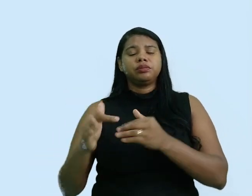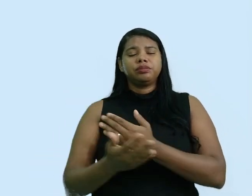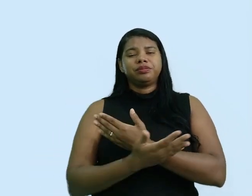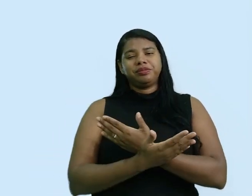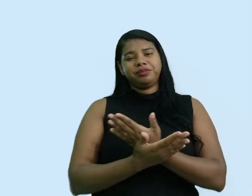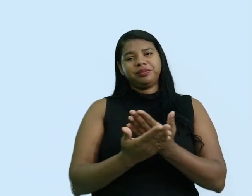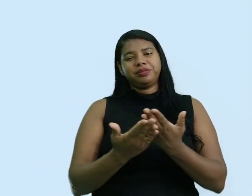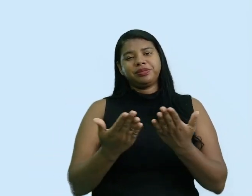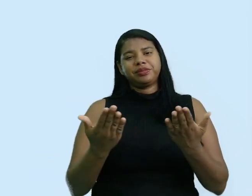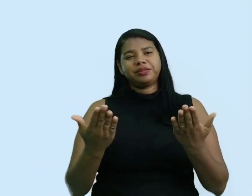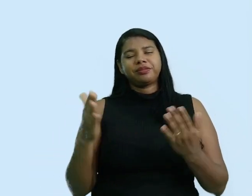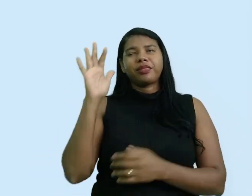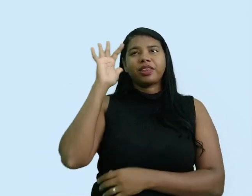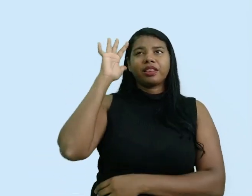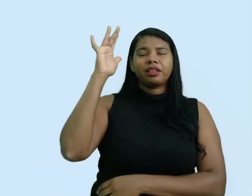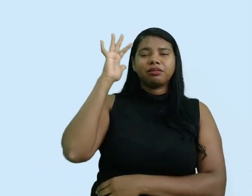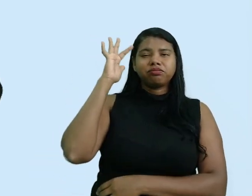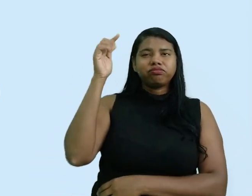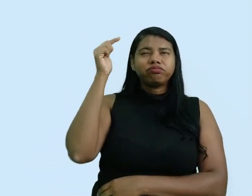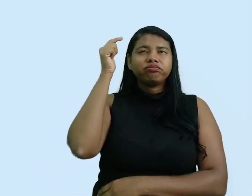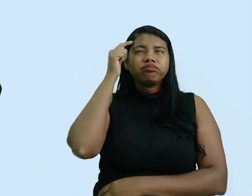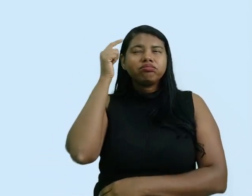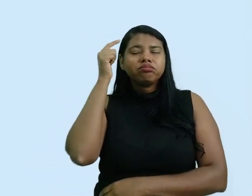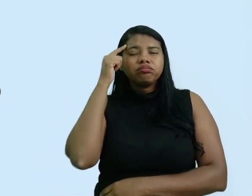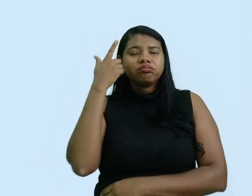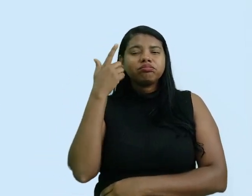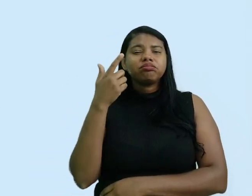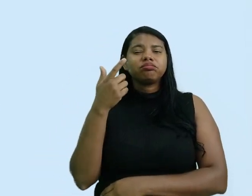aí essa reflexão, tá, que pode ser